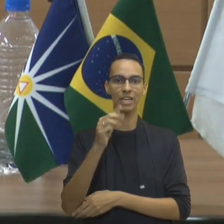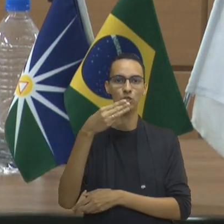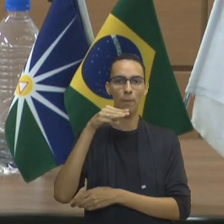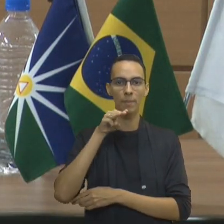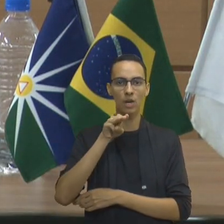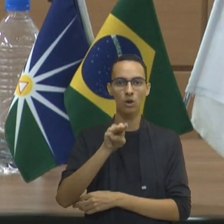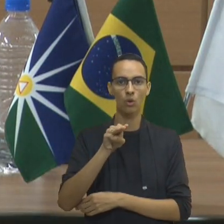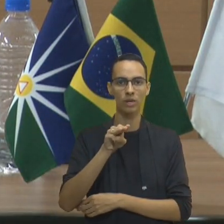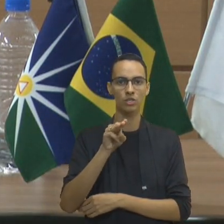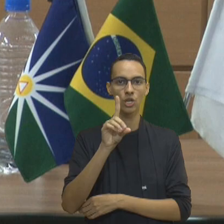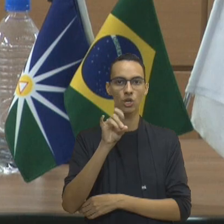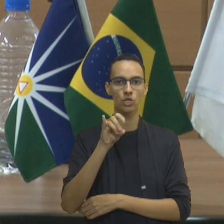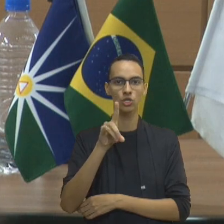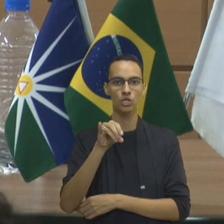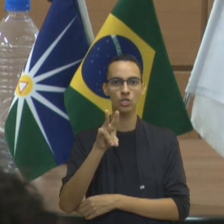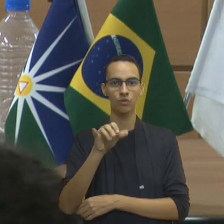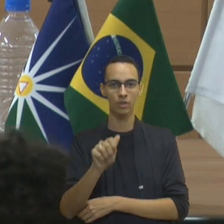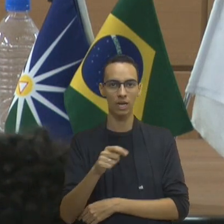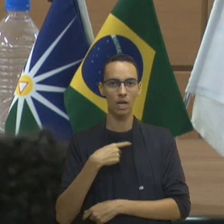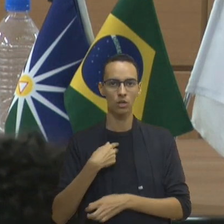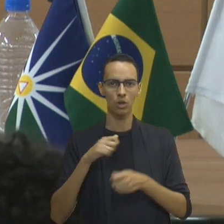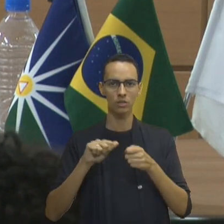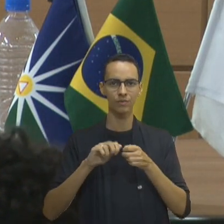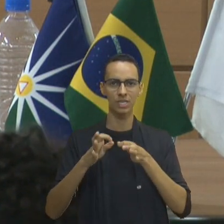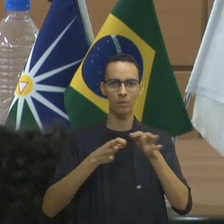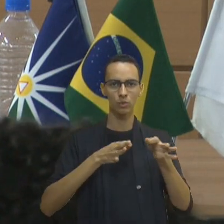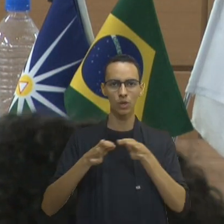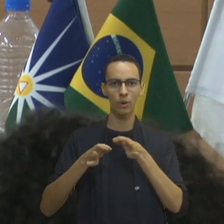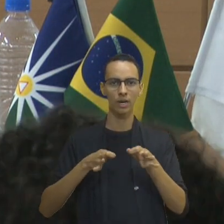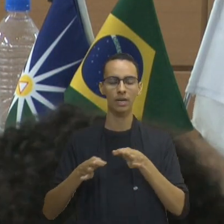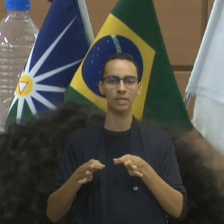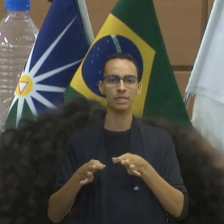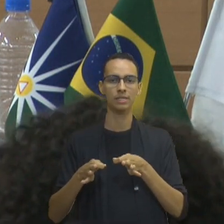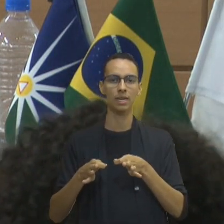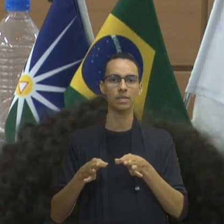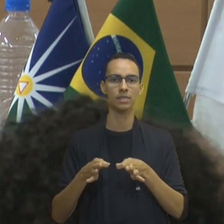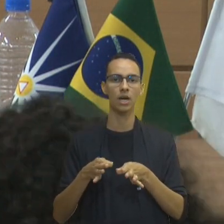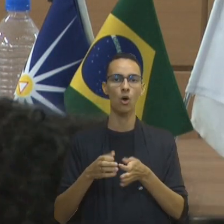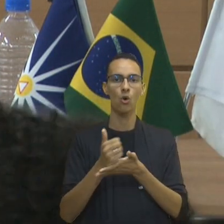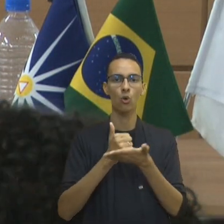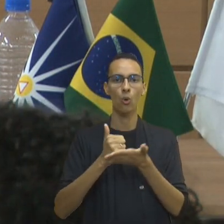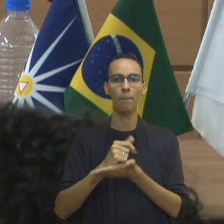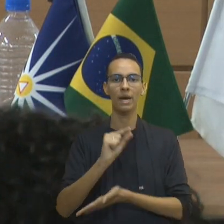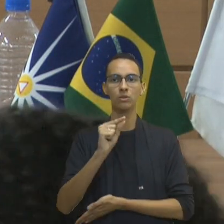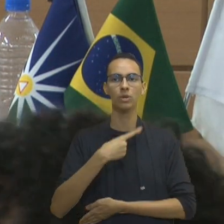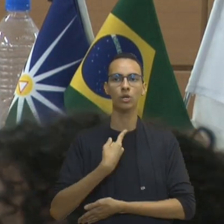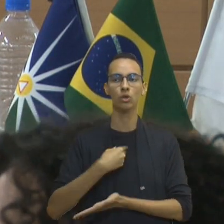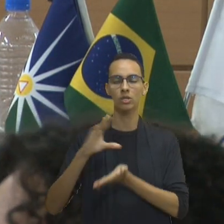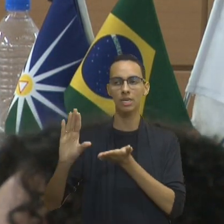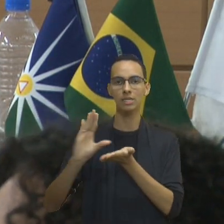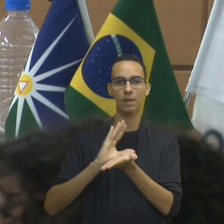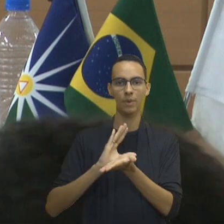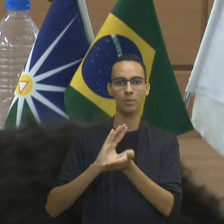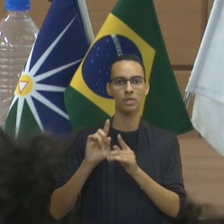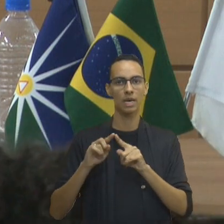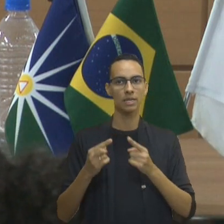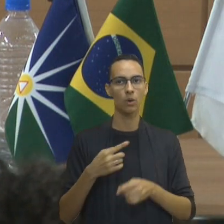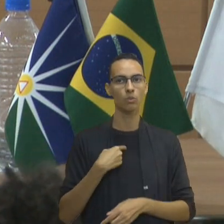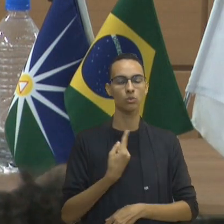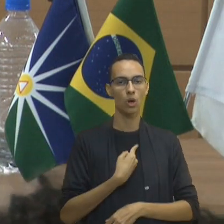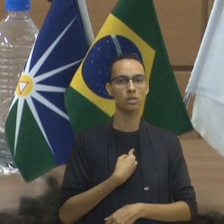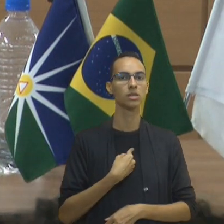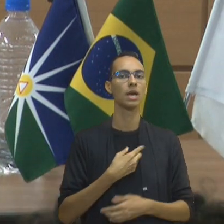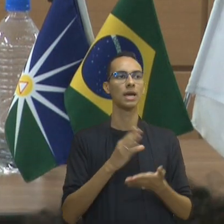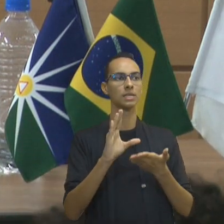o planejamento com base naquilo que nós estávamos recebendo, que era 1/12. Então, nós recebemos 1/12